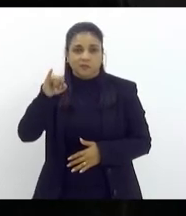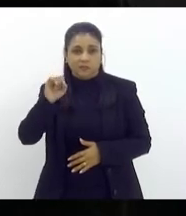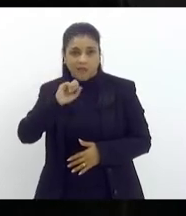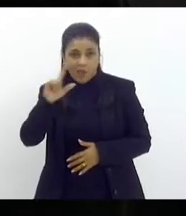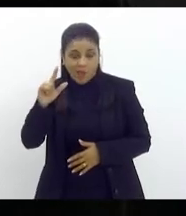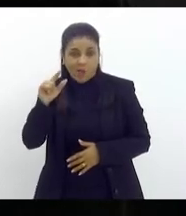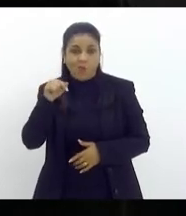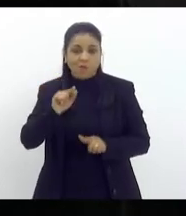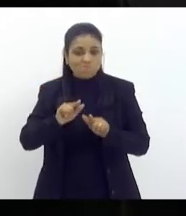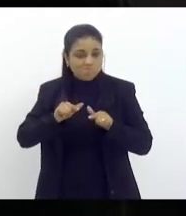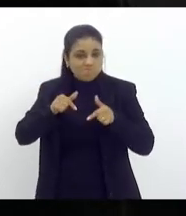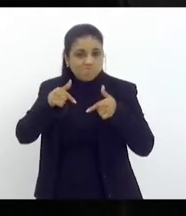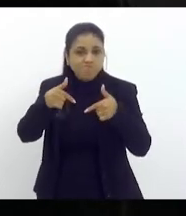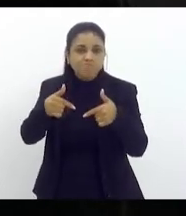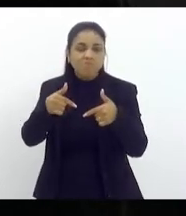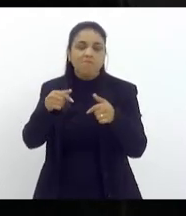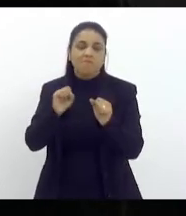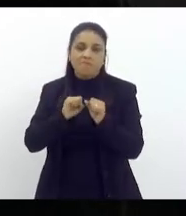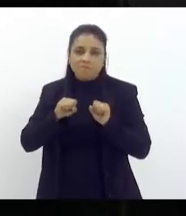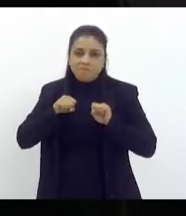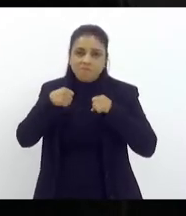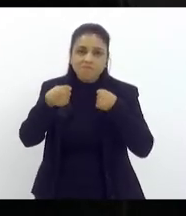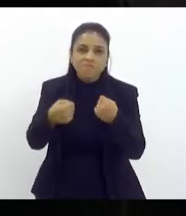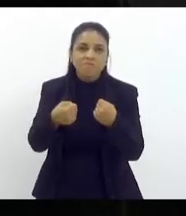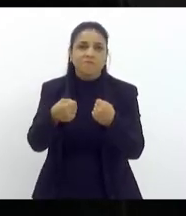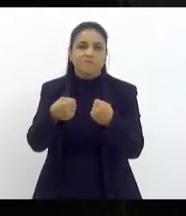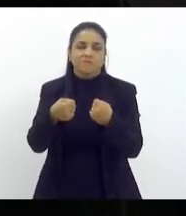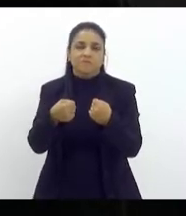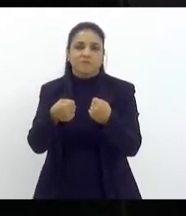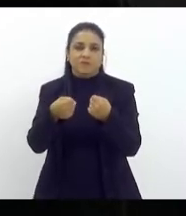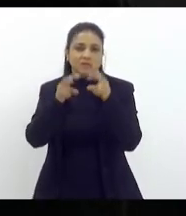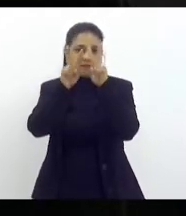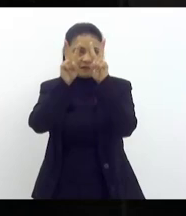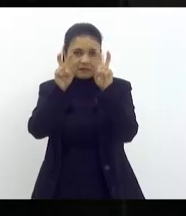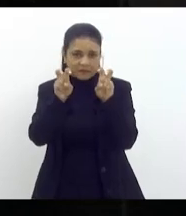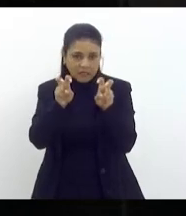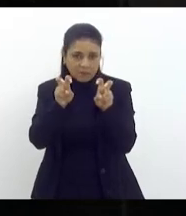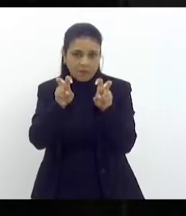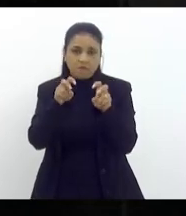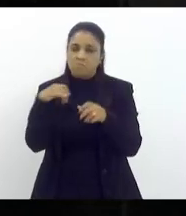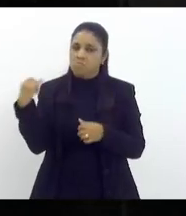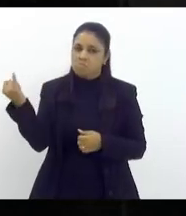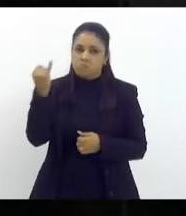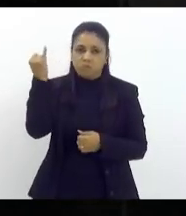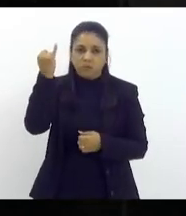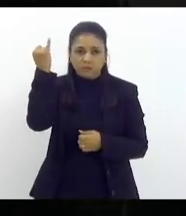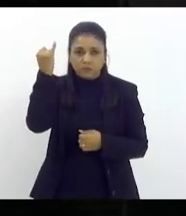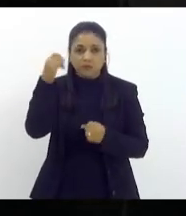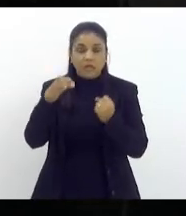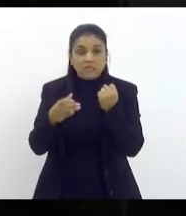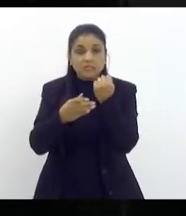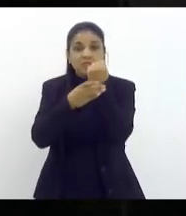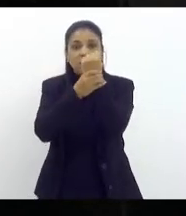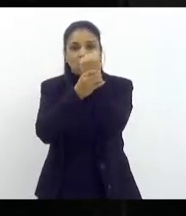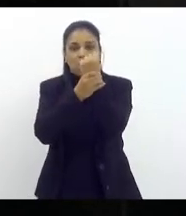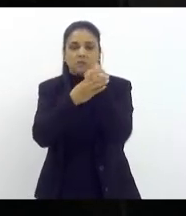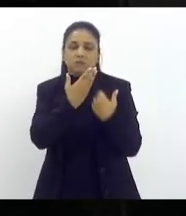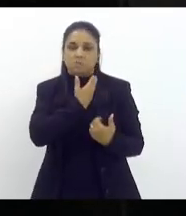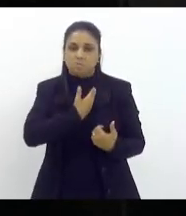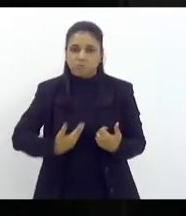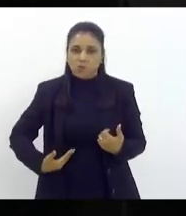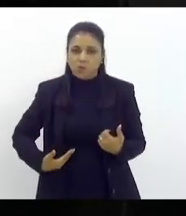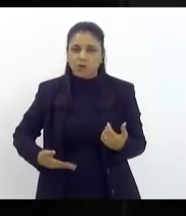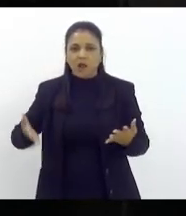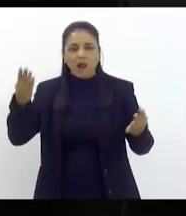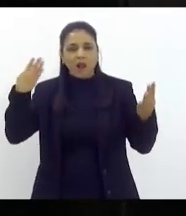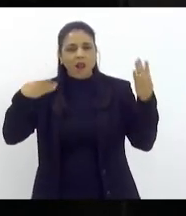esse tema nessa importância que envolve tantas outras eh questões afetas a segurança pública lazer